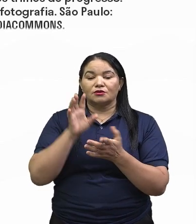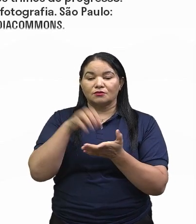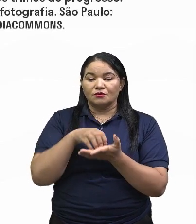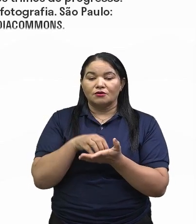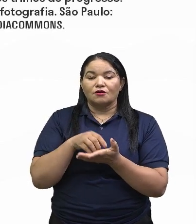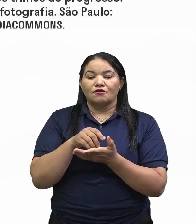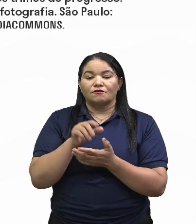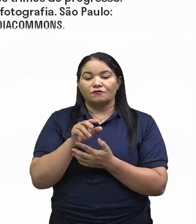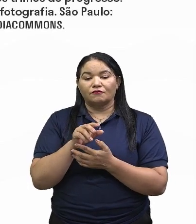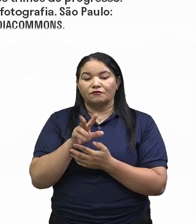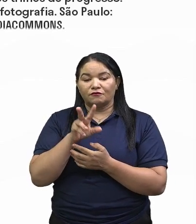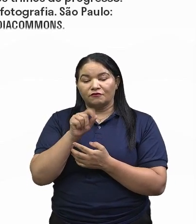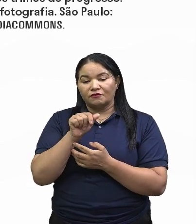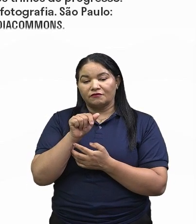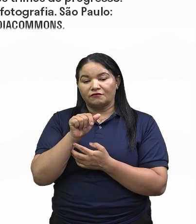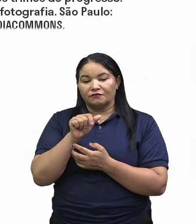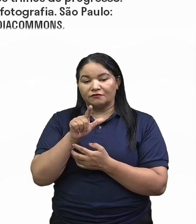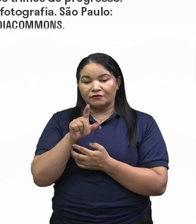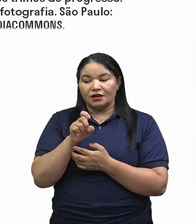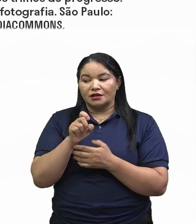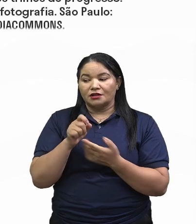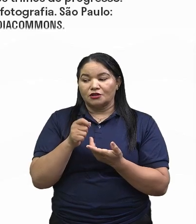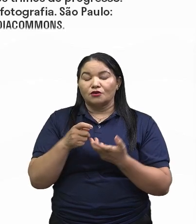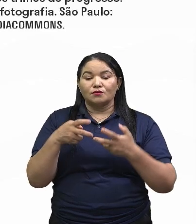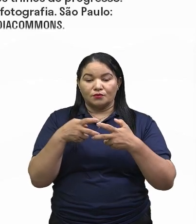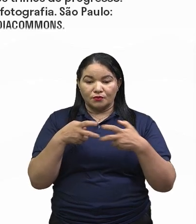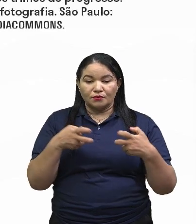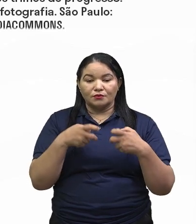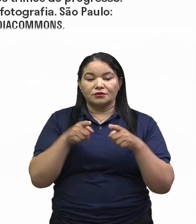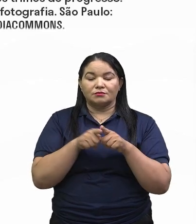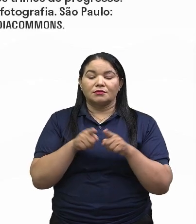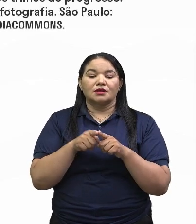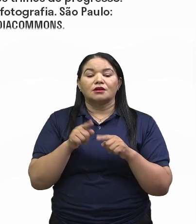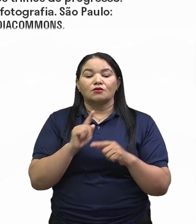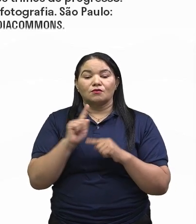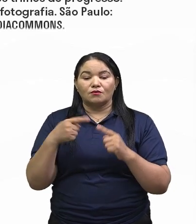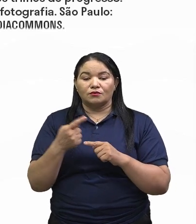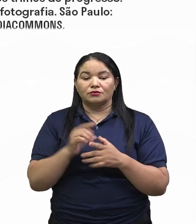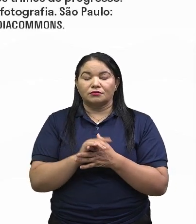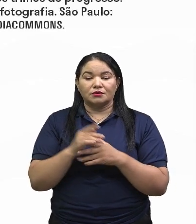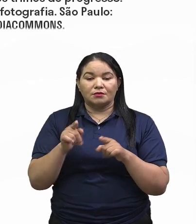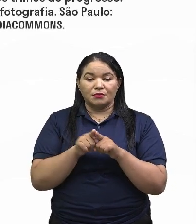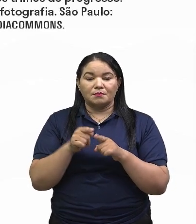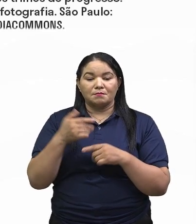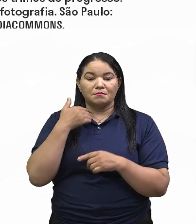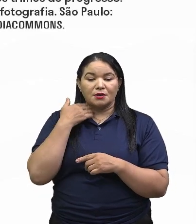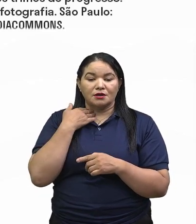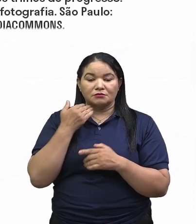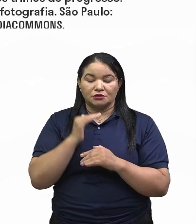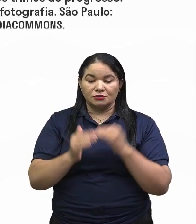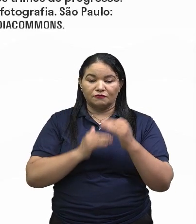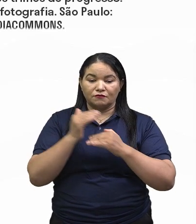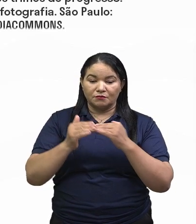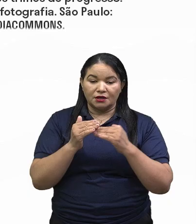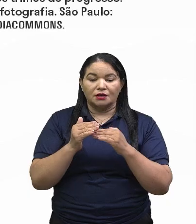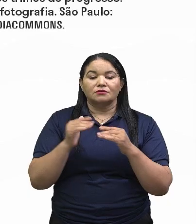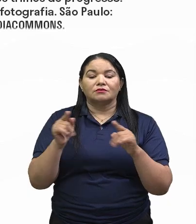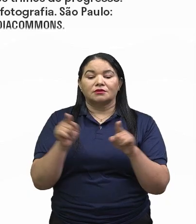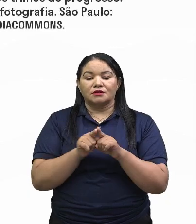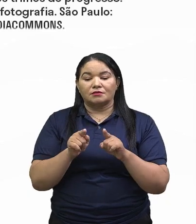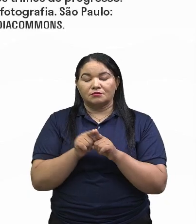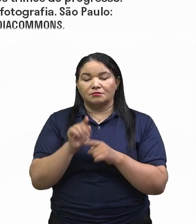Petrobras, a criação do Plano Rodoviário Nacional e o Banco de Desenvolvimento Econômico e